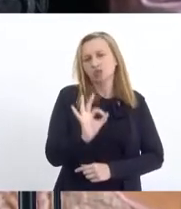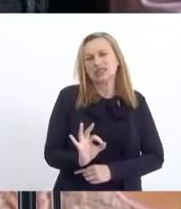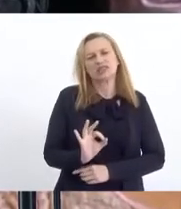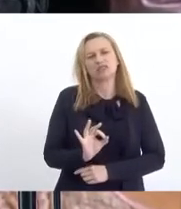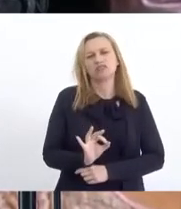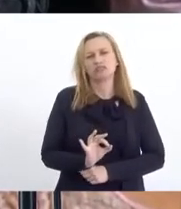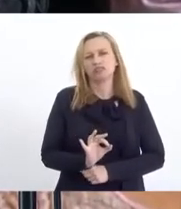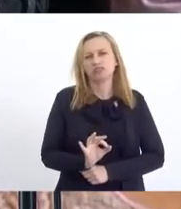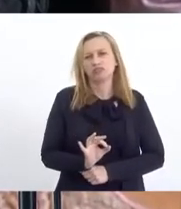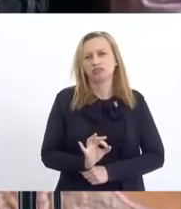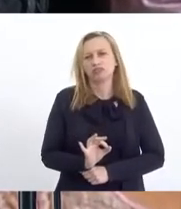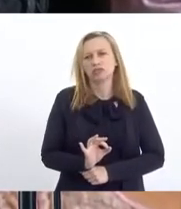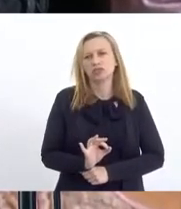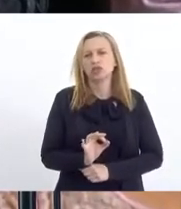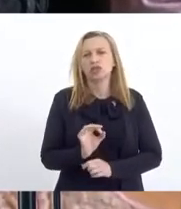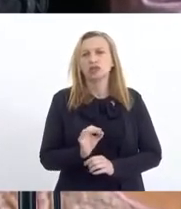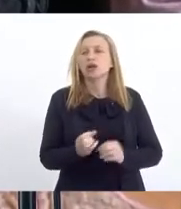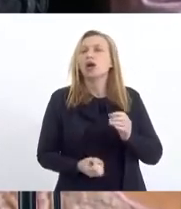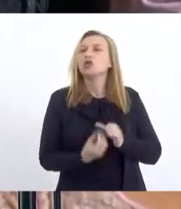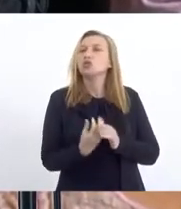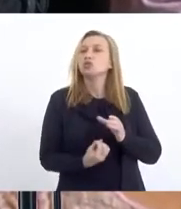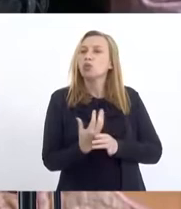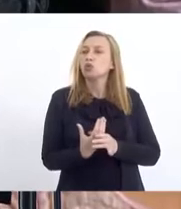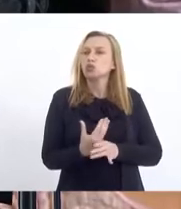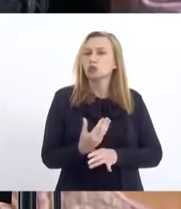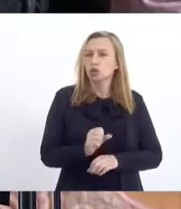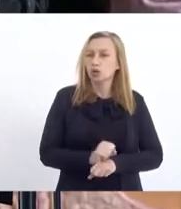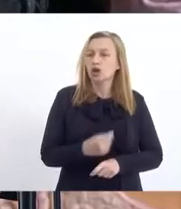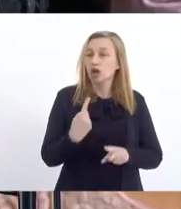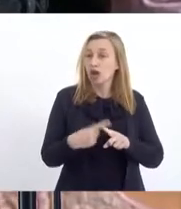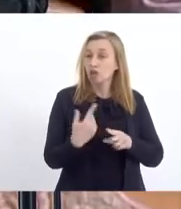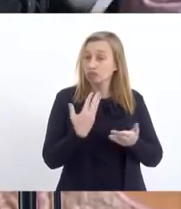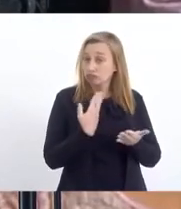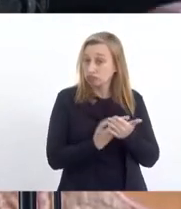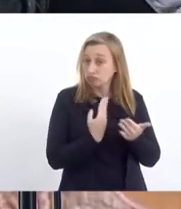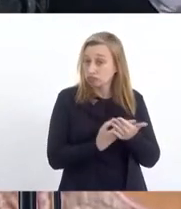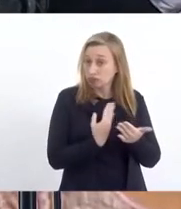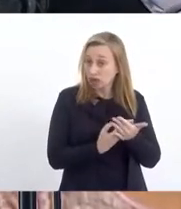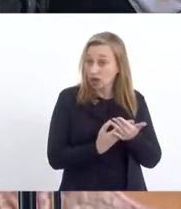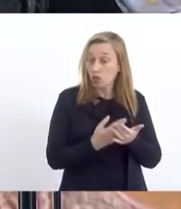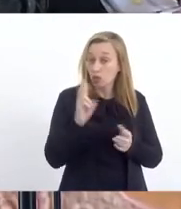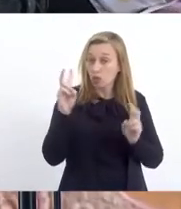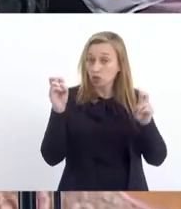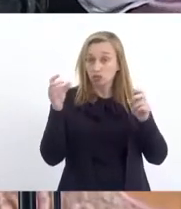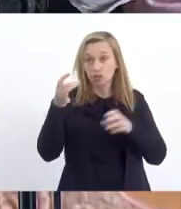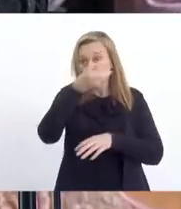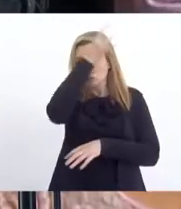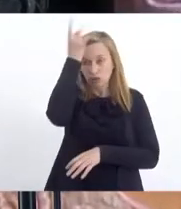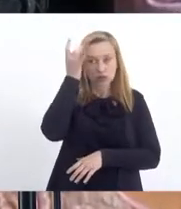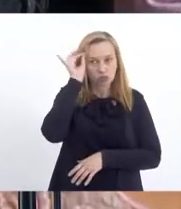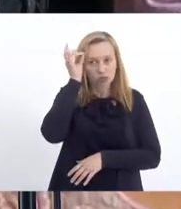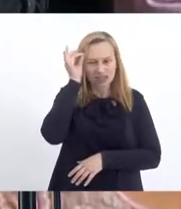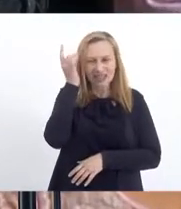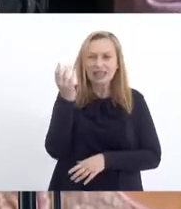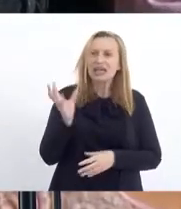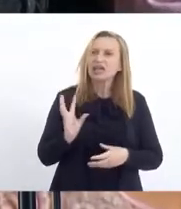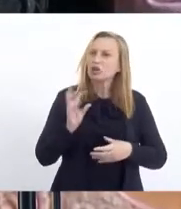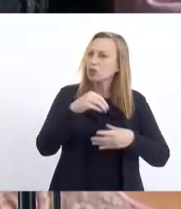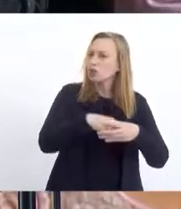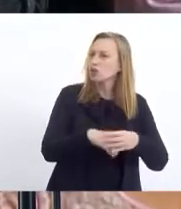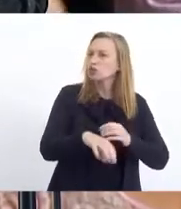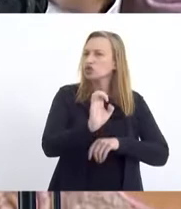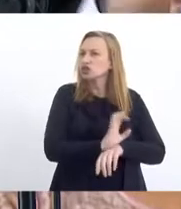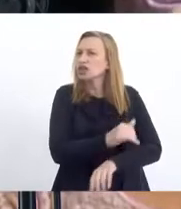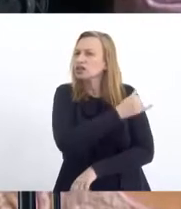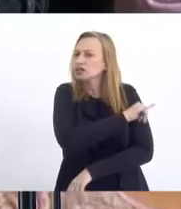2%, para os produtores. Porque quando eu fui estudar a questão do Espírito Santo, tentar incluir o Estado do Rio de